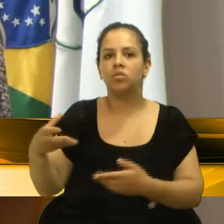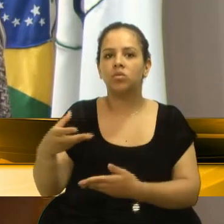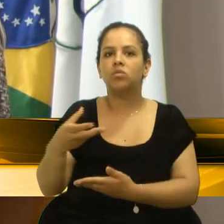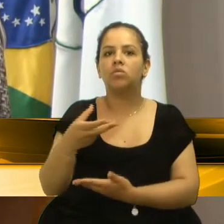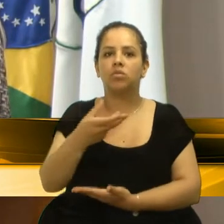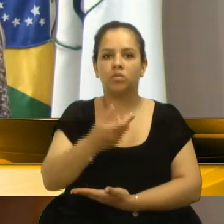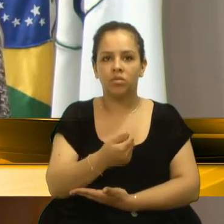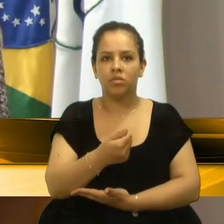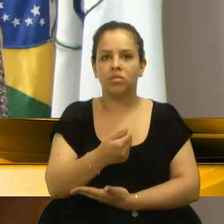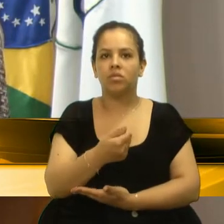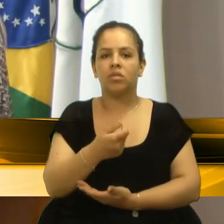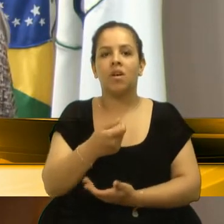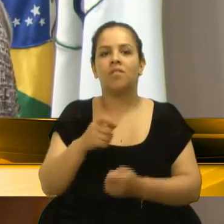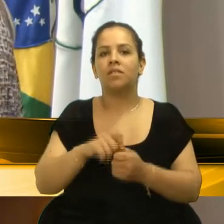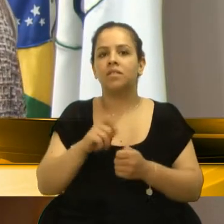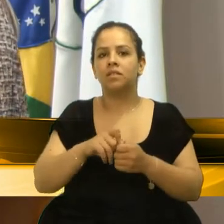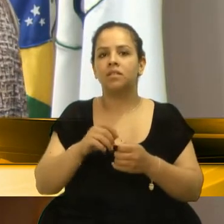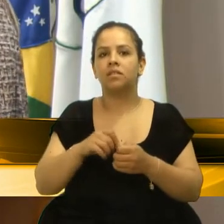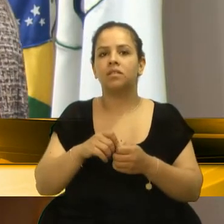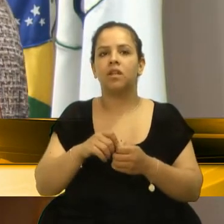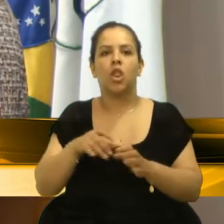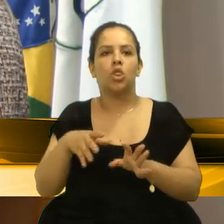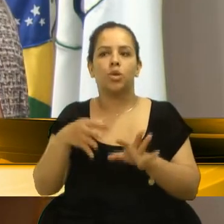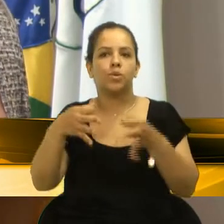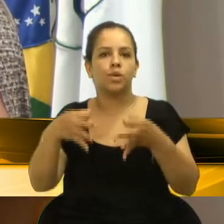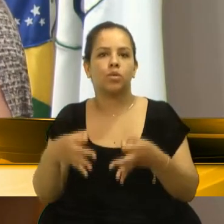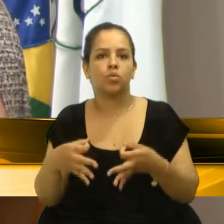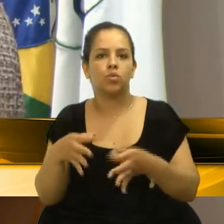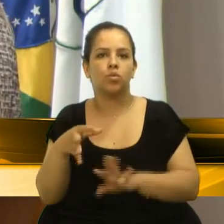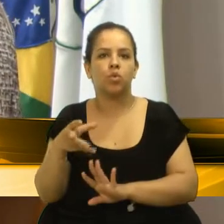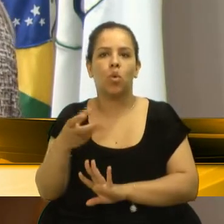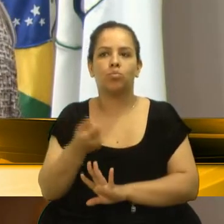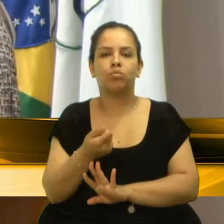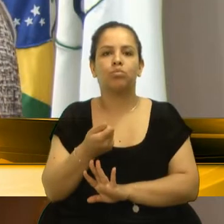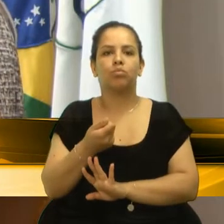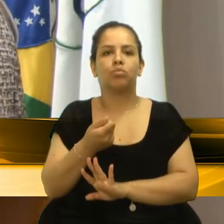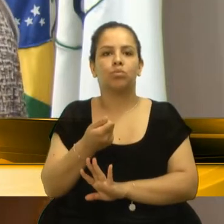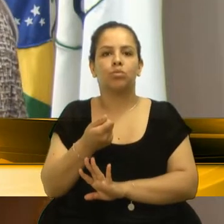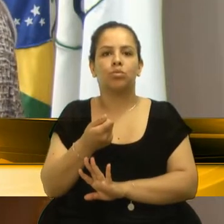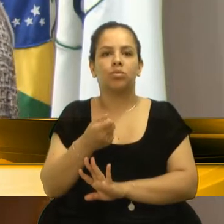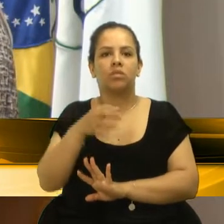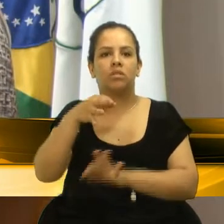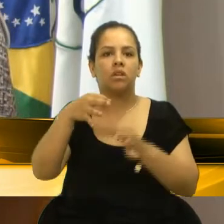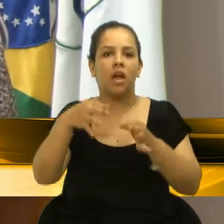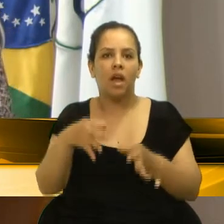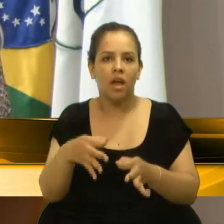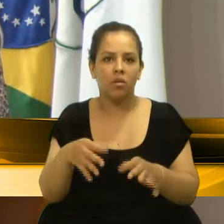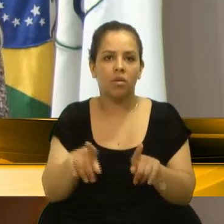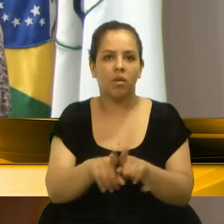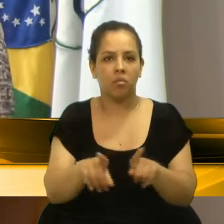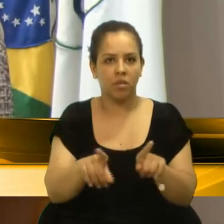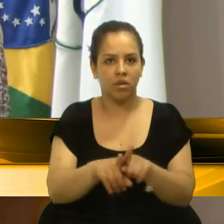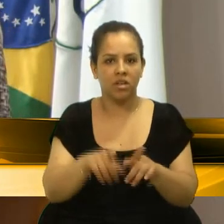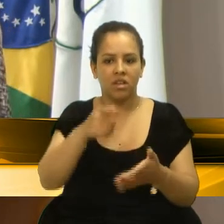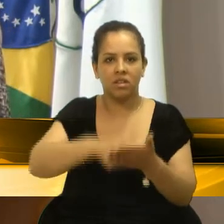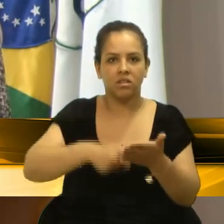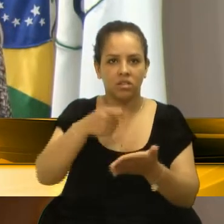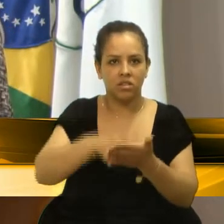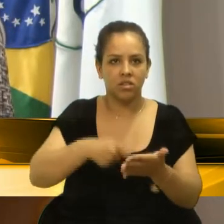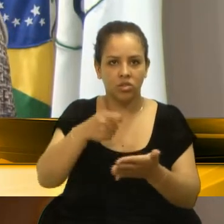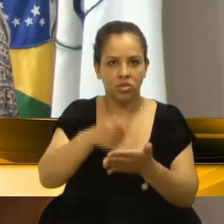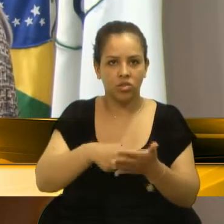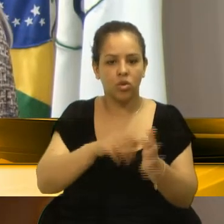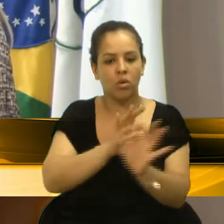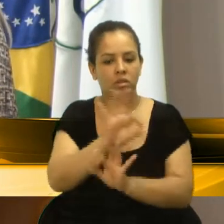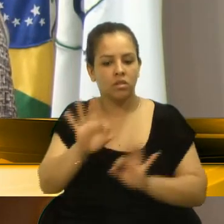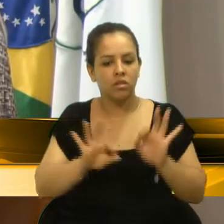foram tomadas, todos os esforços envidados e todas as tentativas orquestradas